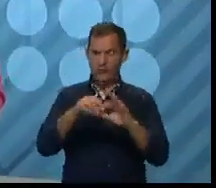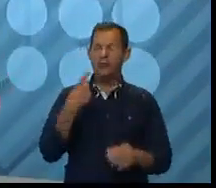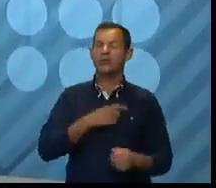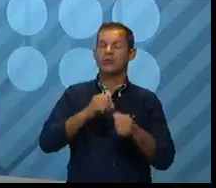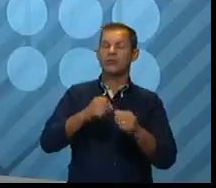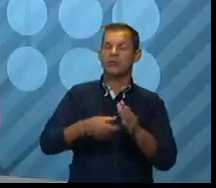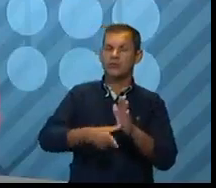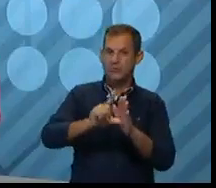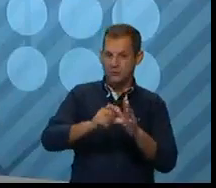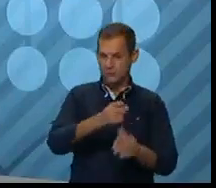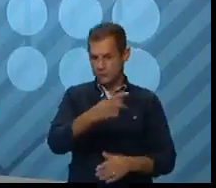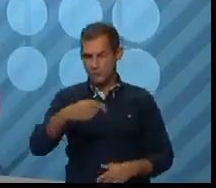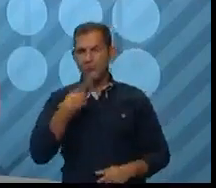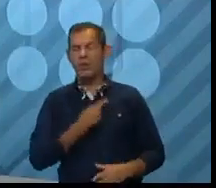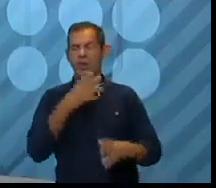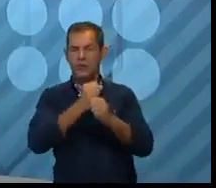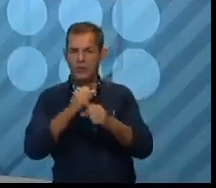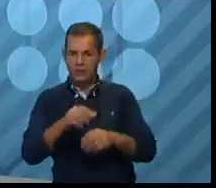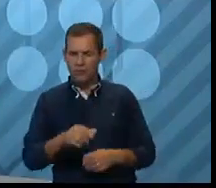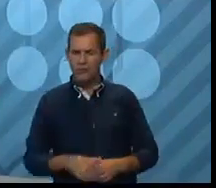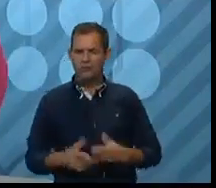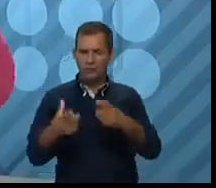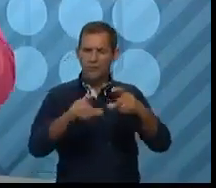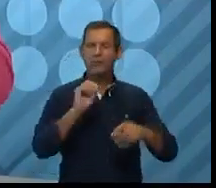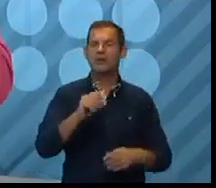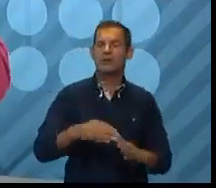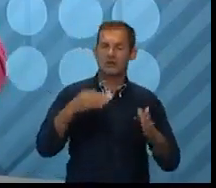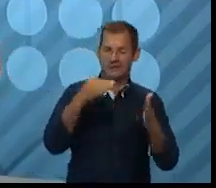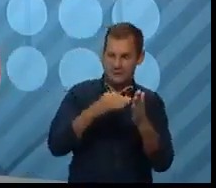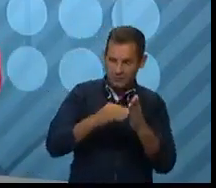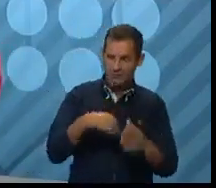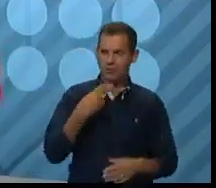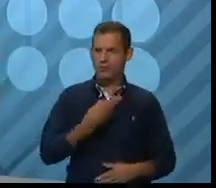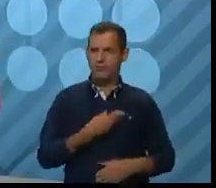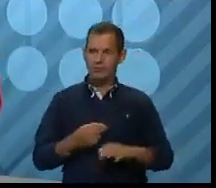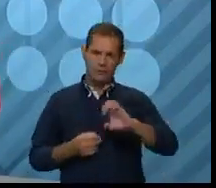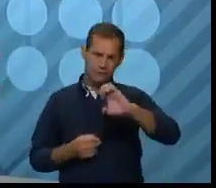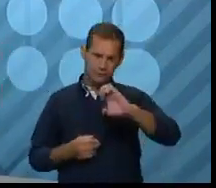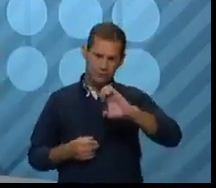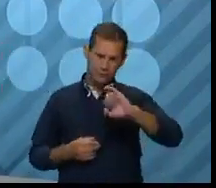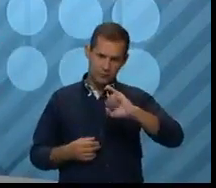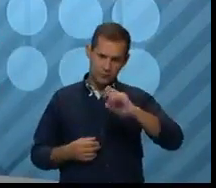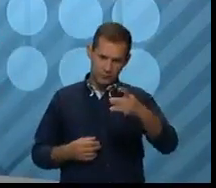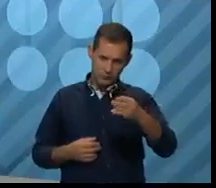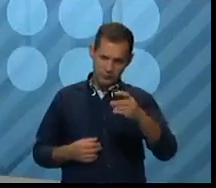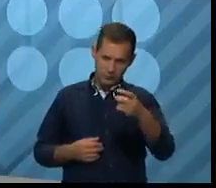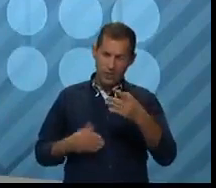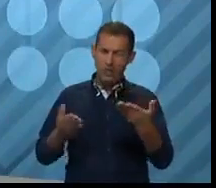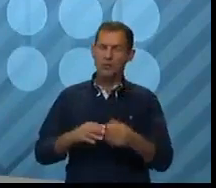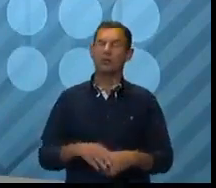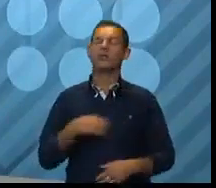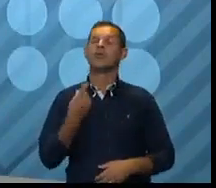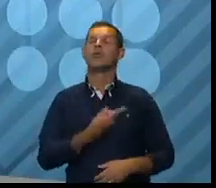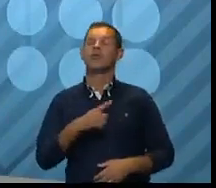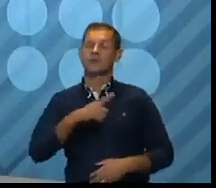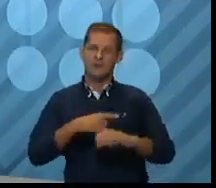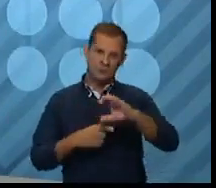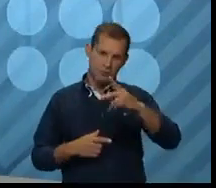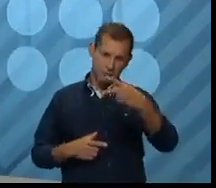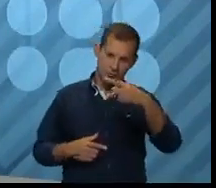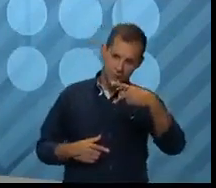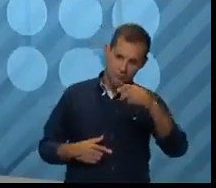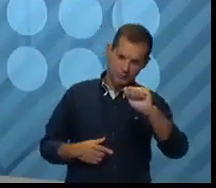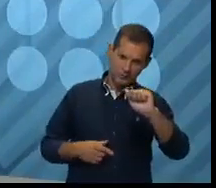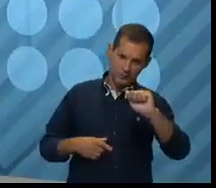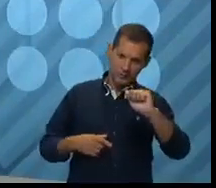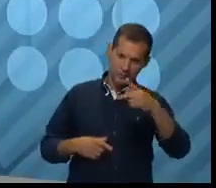fizemos? Nós calculamos uma área em que o limitante era o nosso eixo X. Agora, como a nossa chapa ela vai sofrer